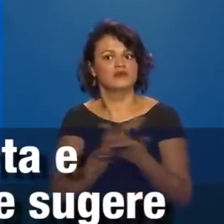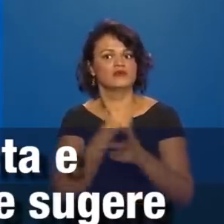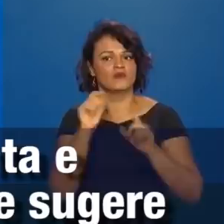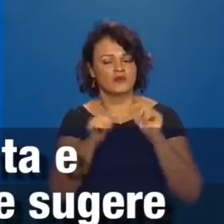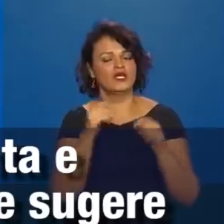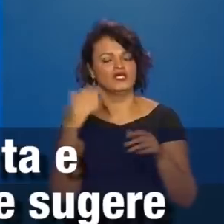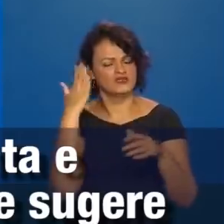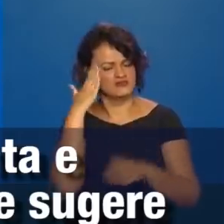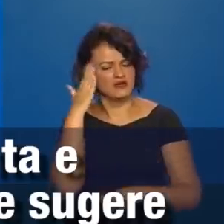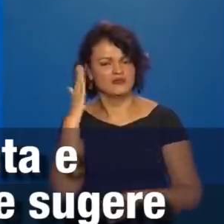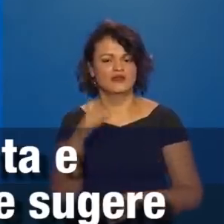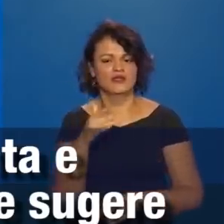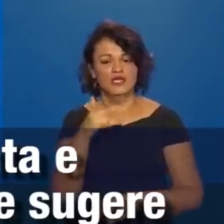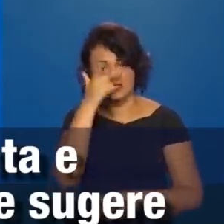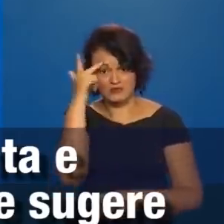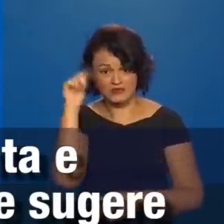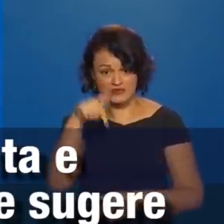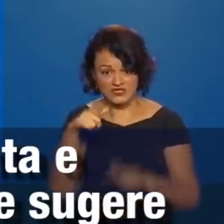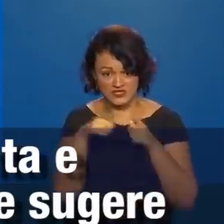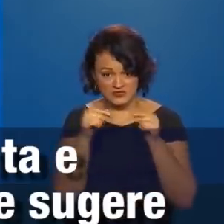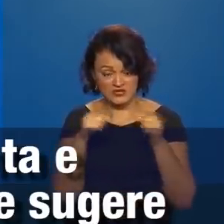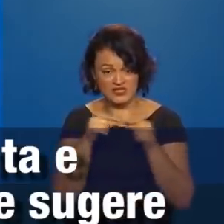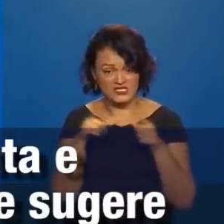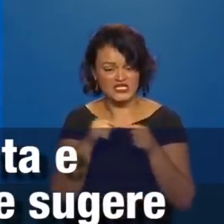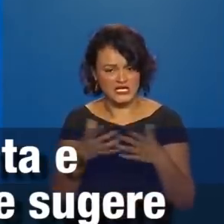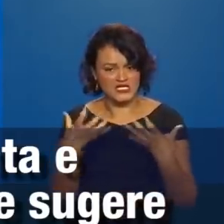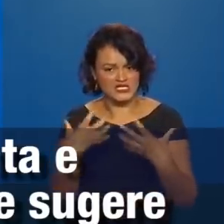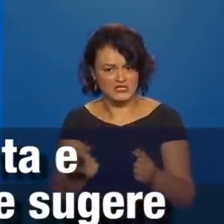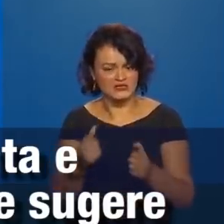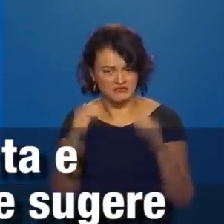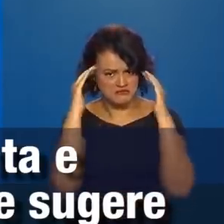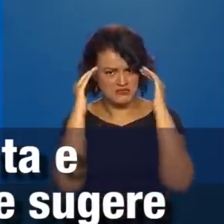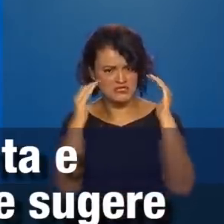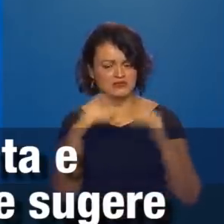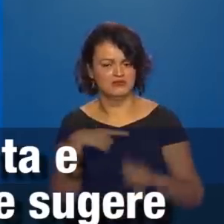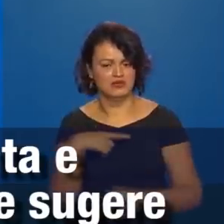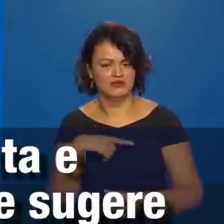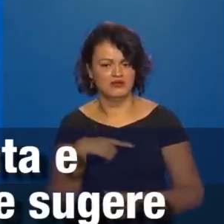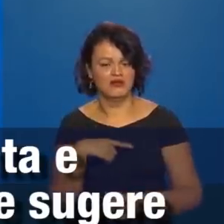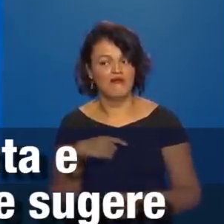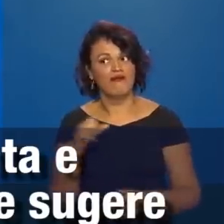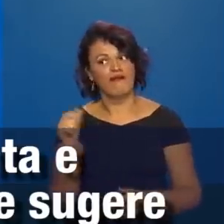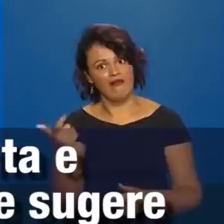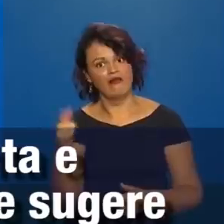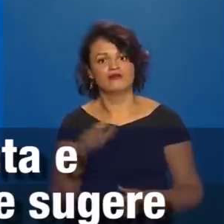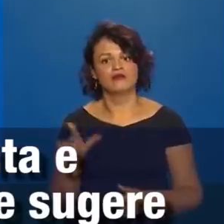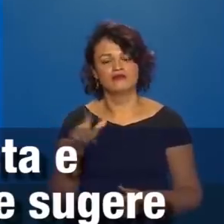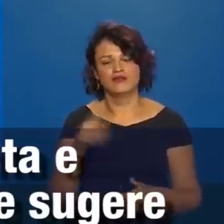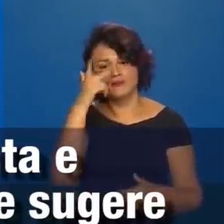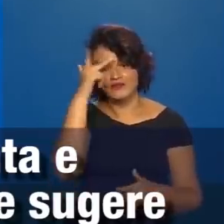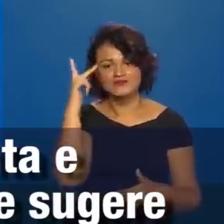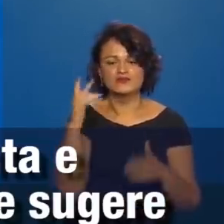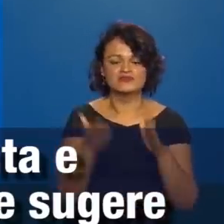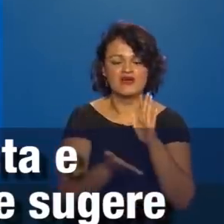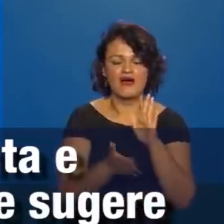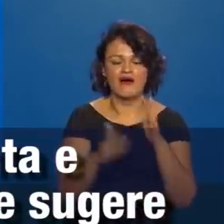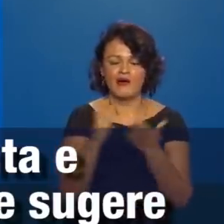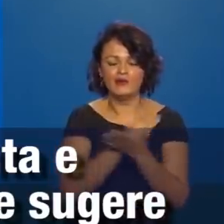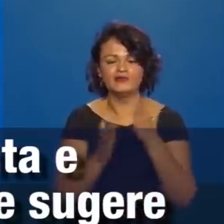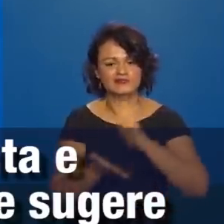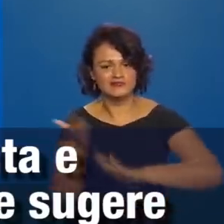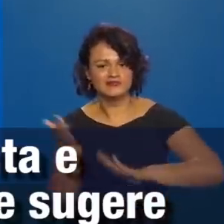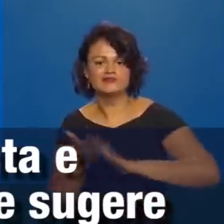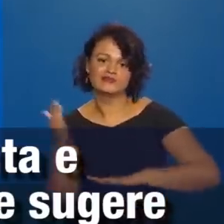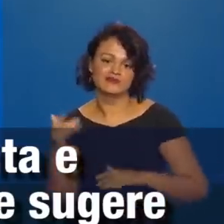que a população de Brasília aderiu muito mais do que a gente imagina. Eventualmente tem pessoas que saem, como em qualquer lugar do Brasil, mas